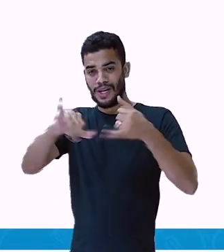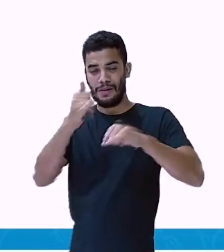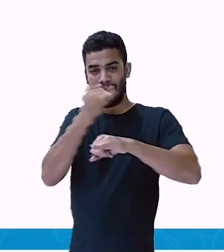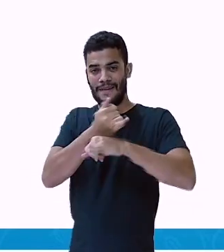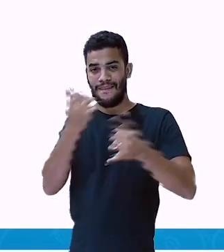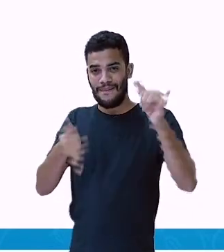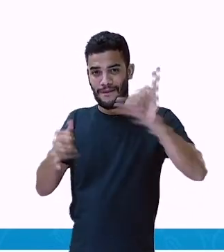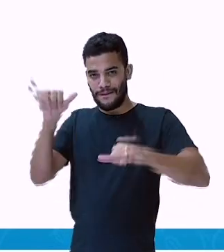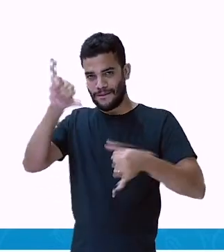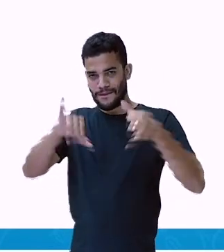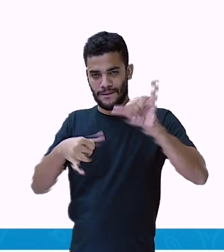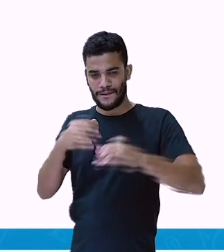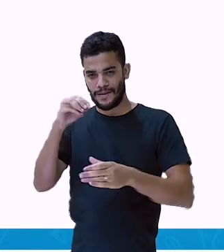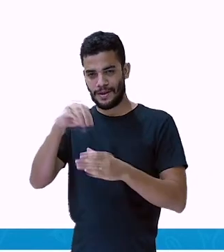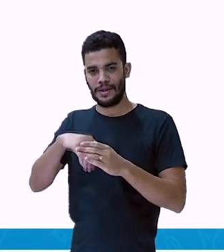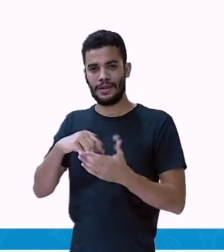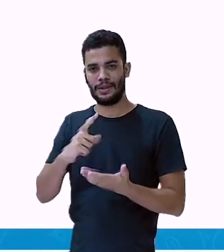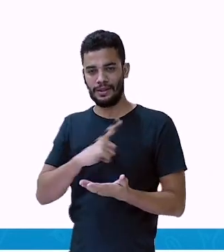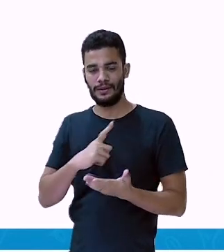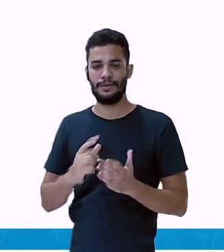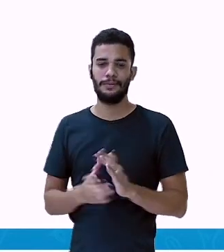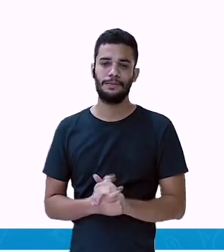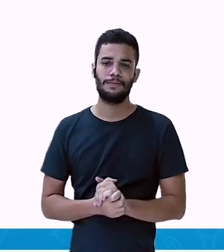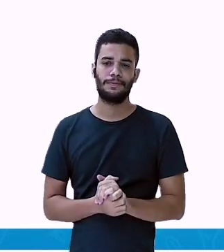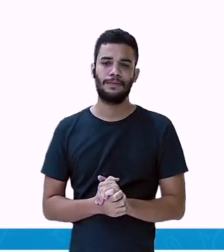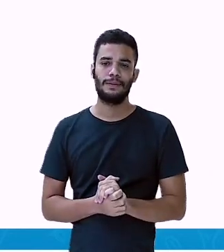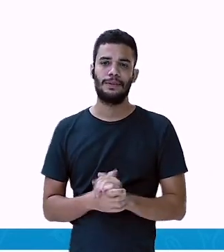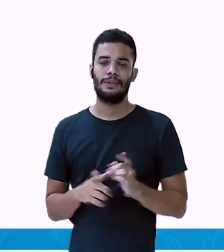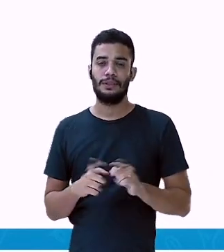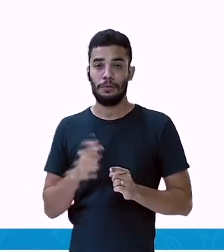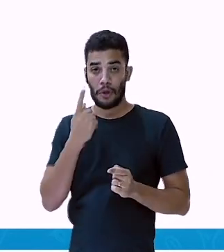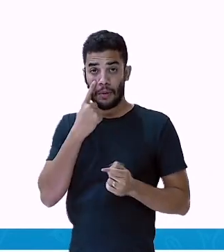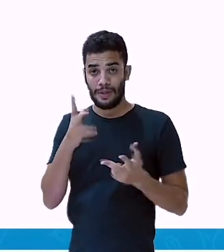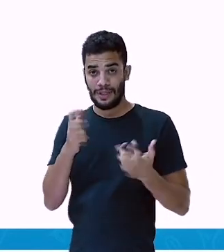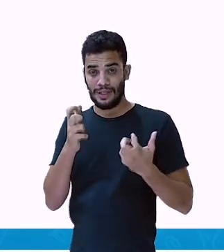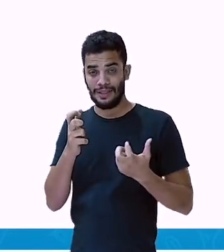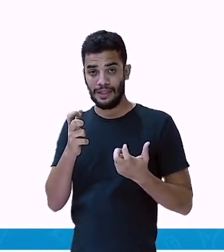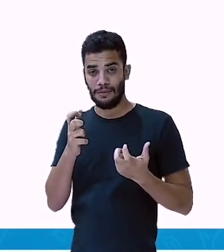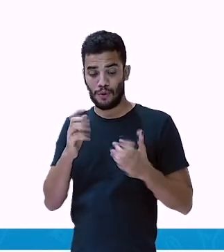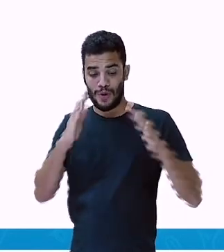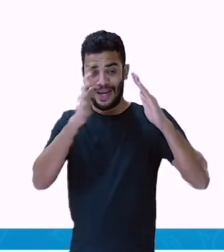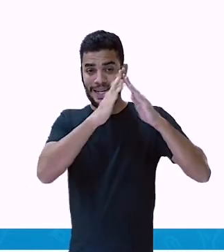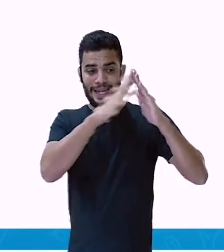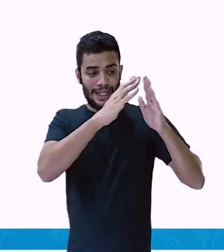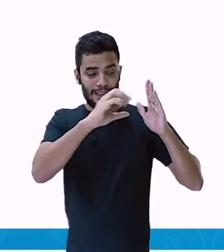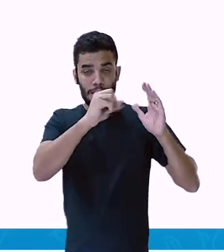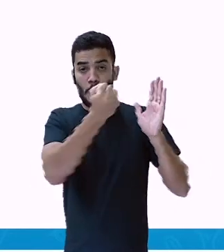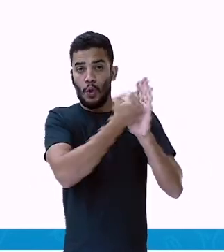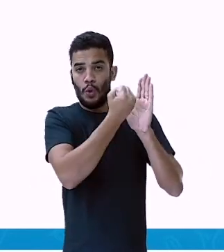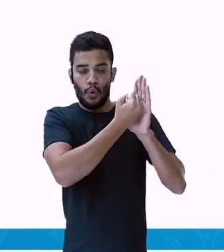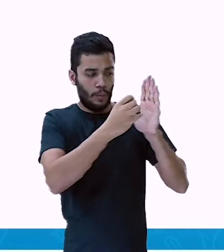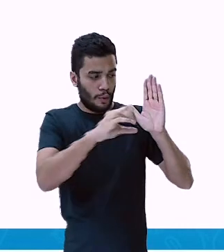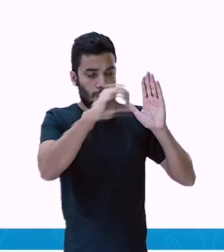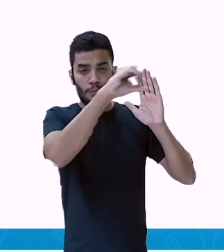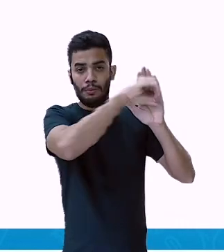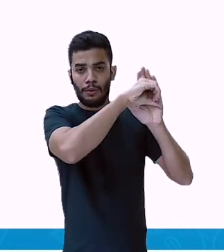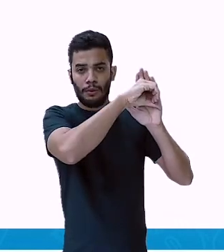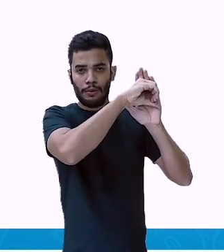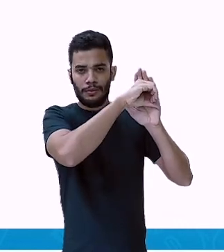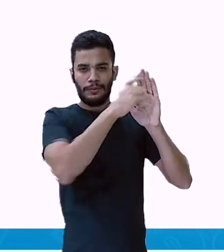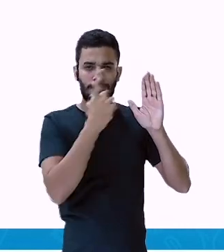né, para identificar a numeração da casa, de uma sala, enfim, mas tem também as